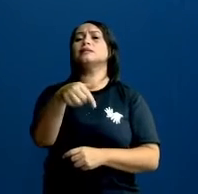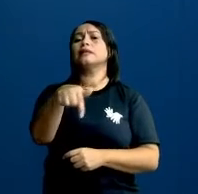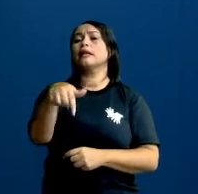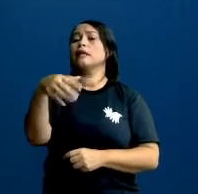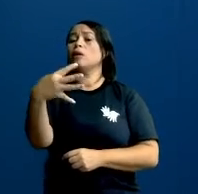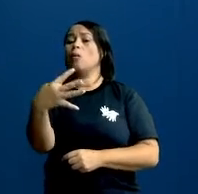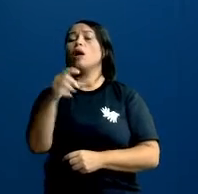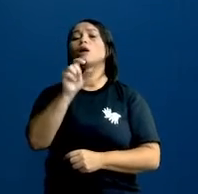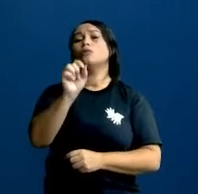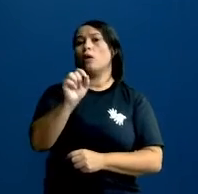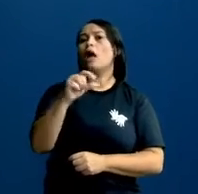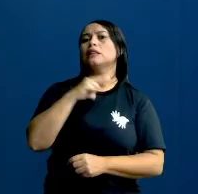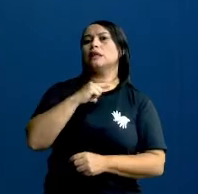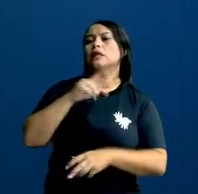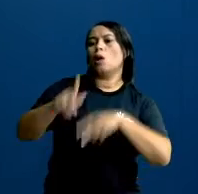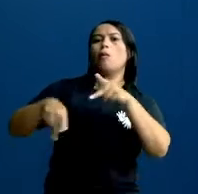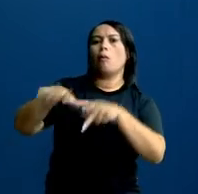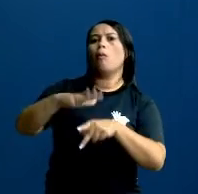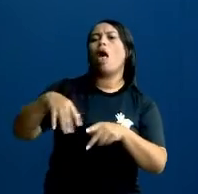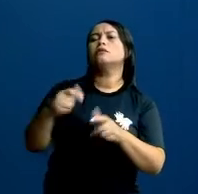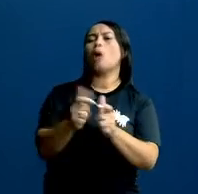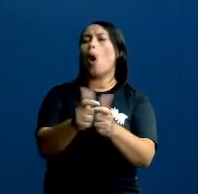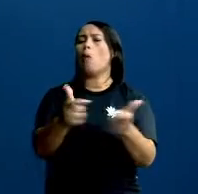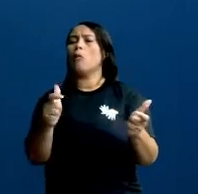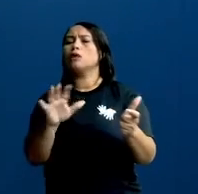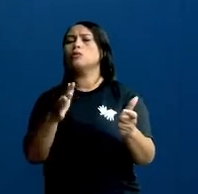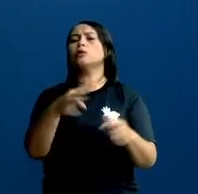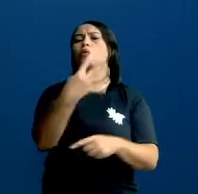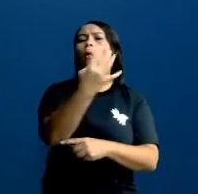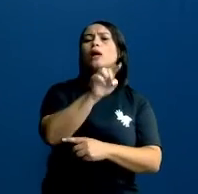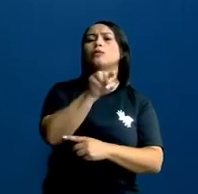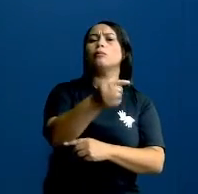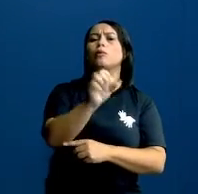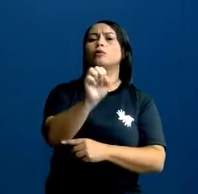1774 tinha uma população estimada de